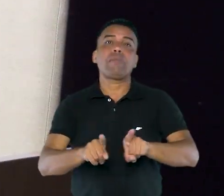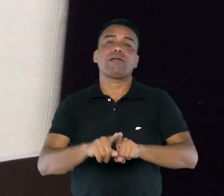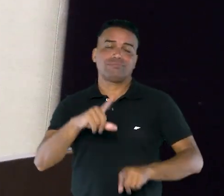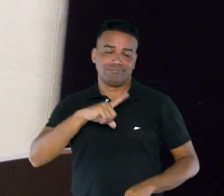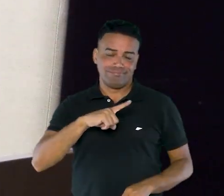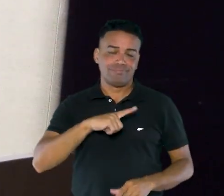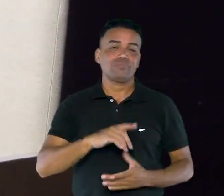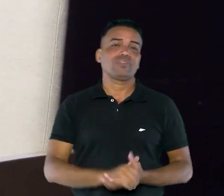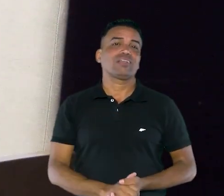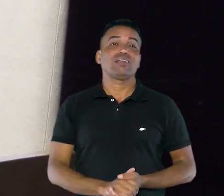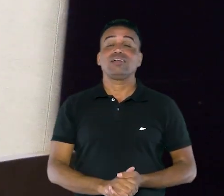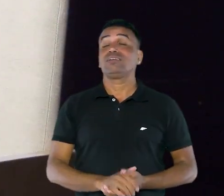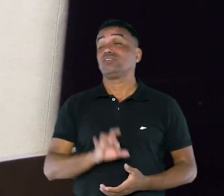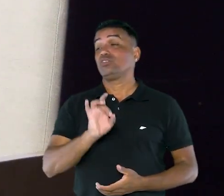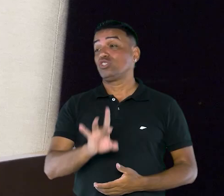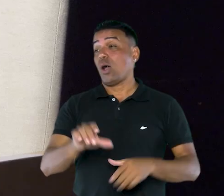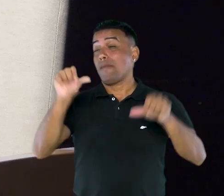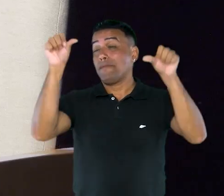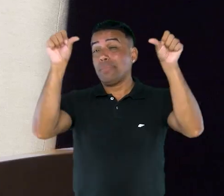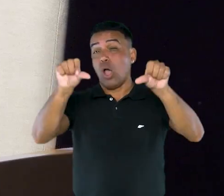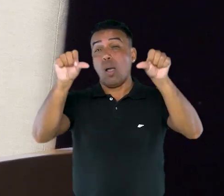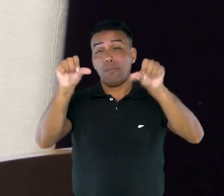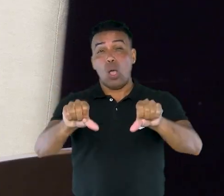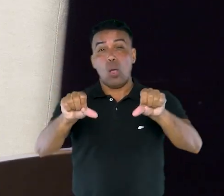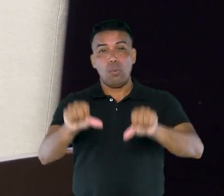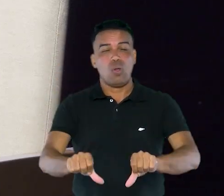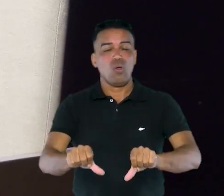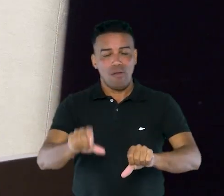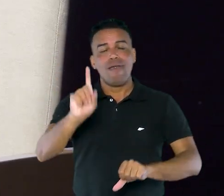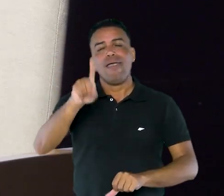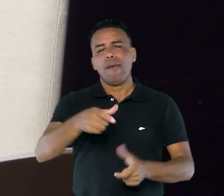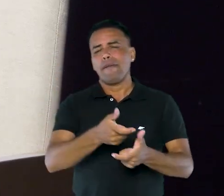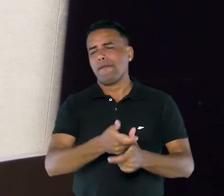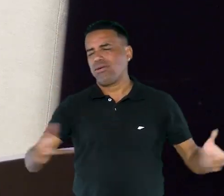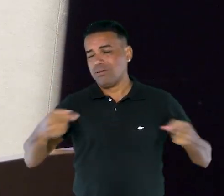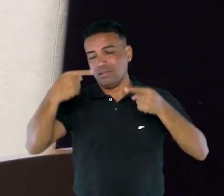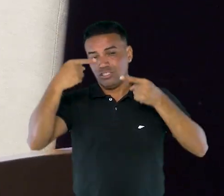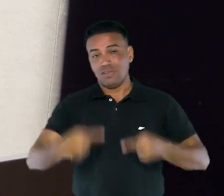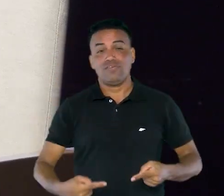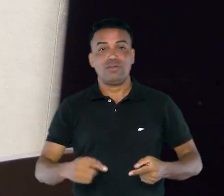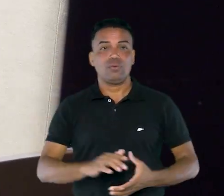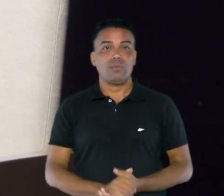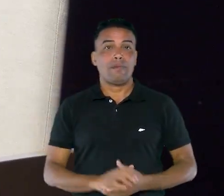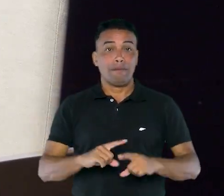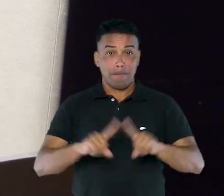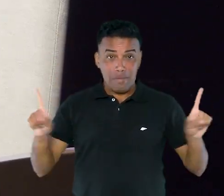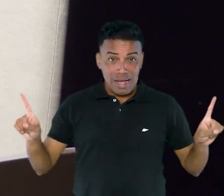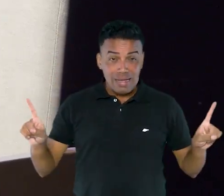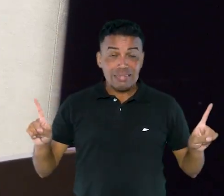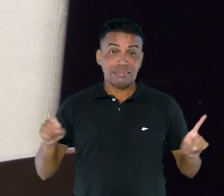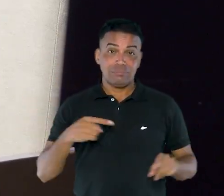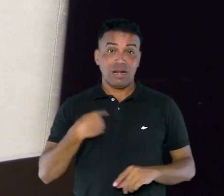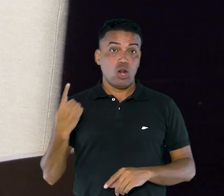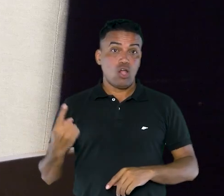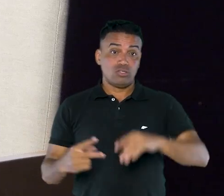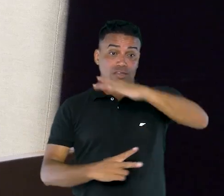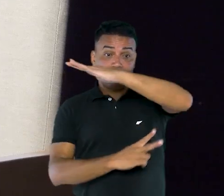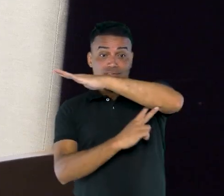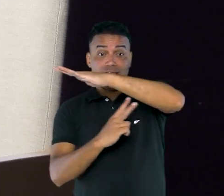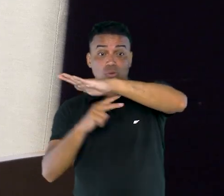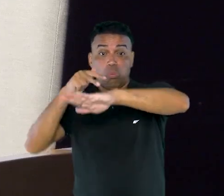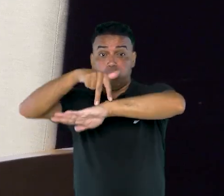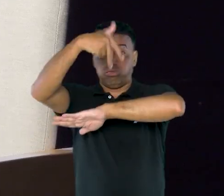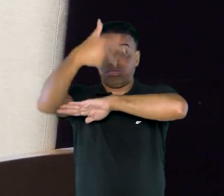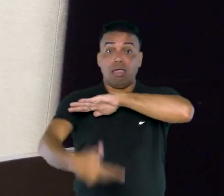vez a situação se agrava. Então, é um enorme desafio. Mas não é para a gente pular do viaduto